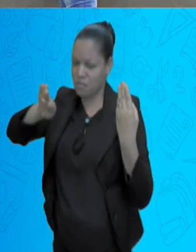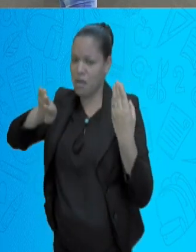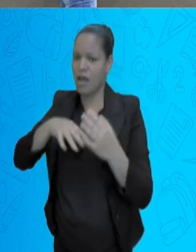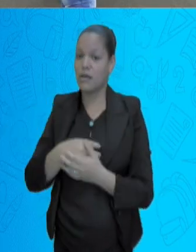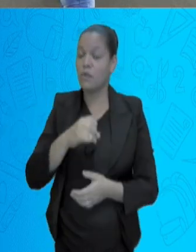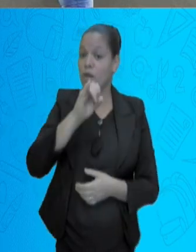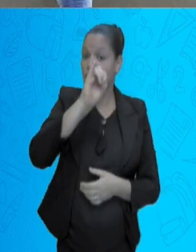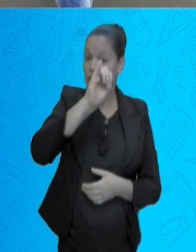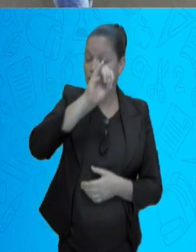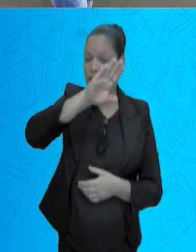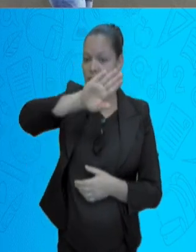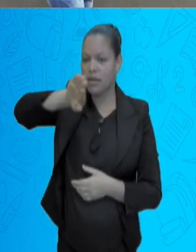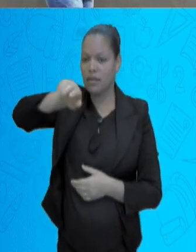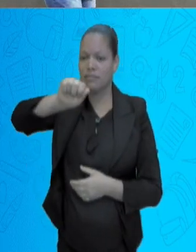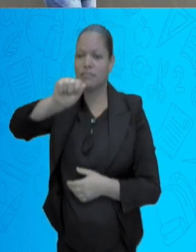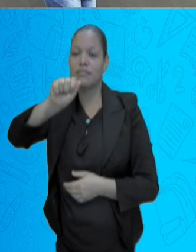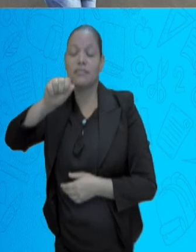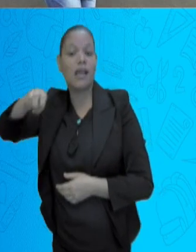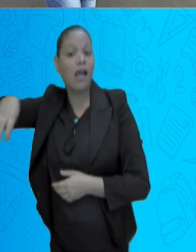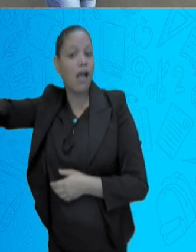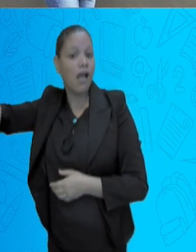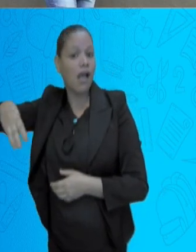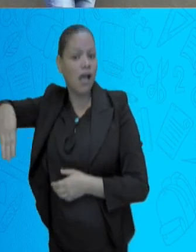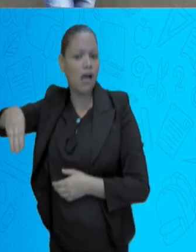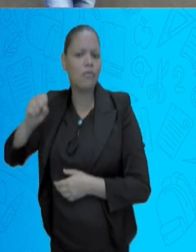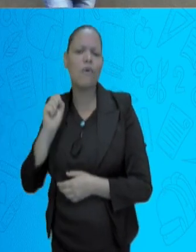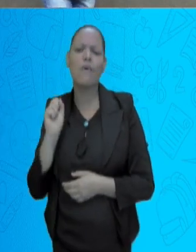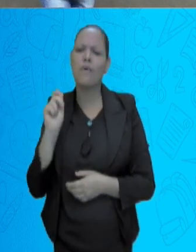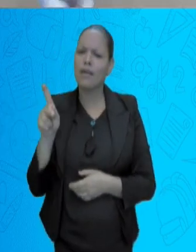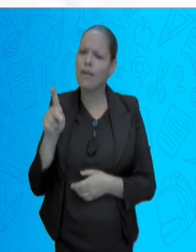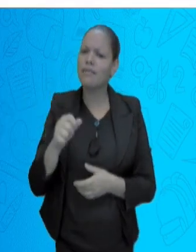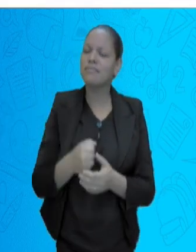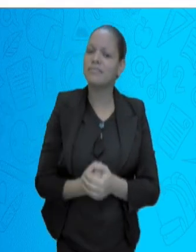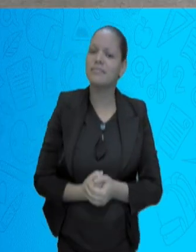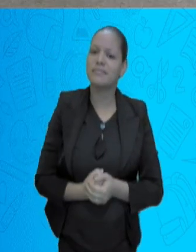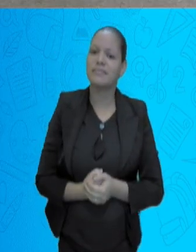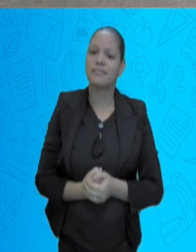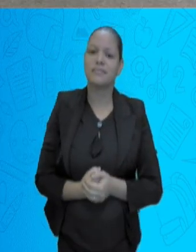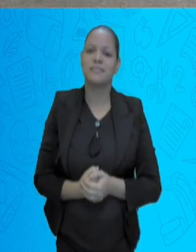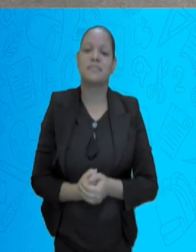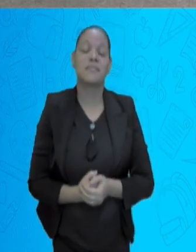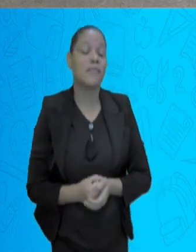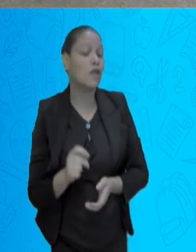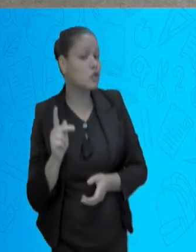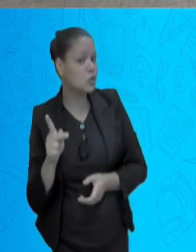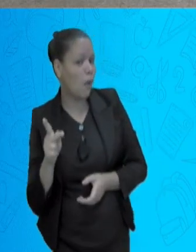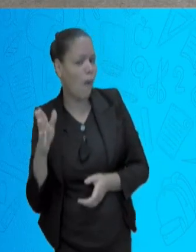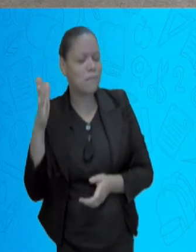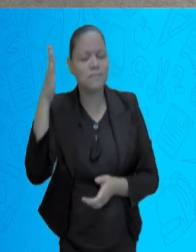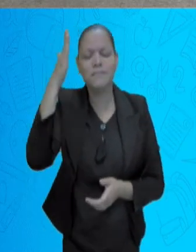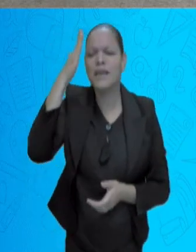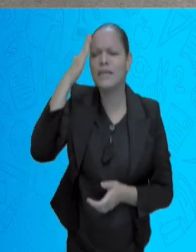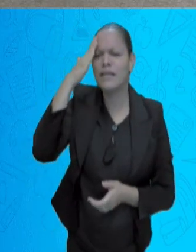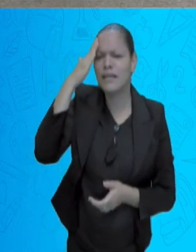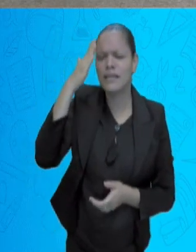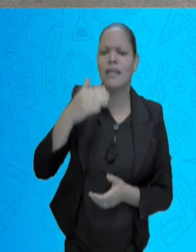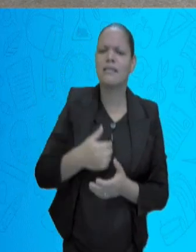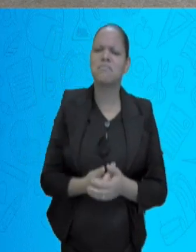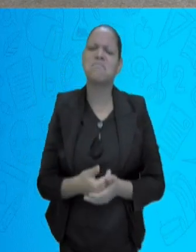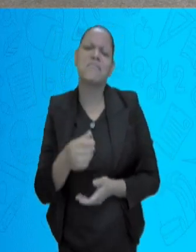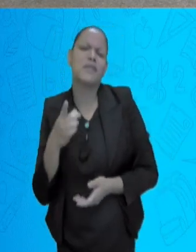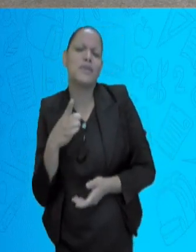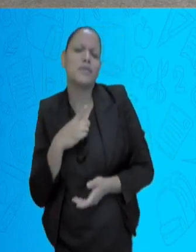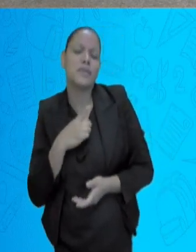A, ficaram separados. Só a nível de conhecimento. Quando nós